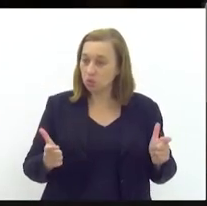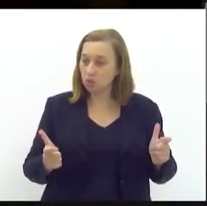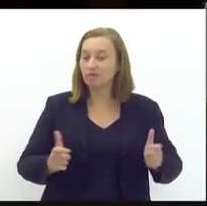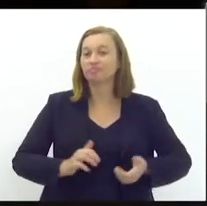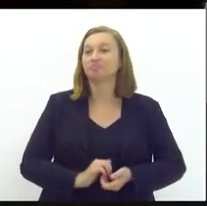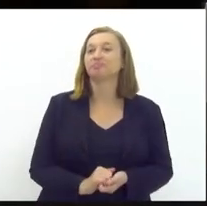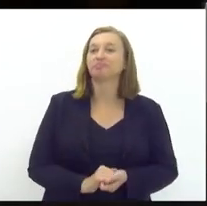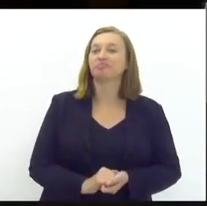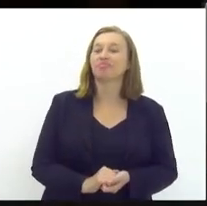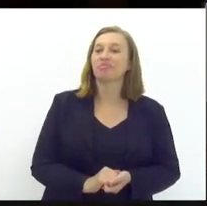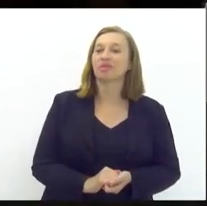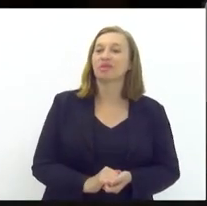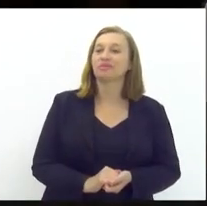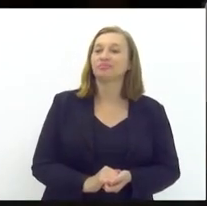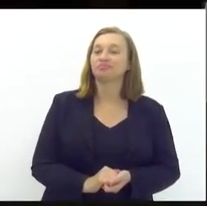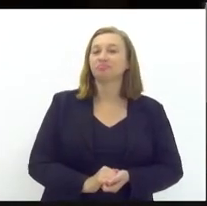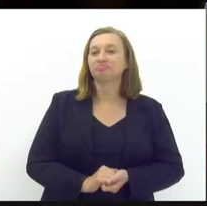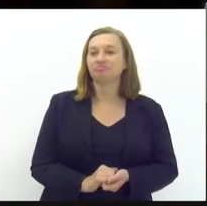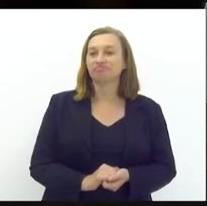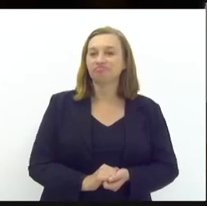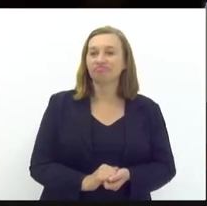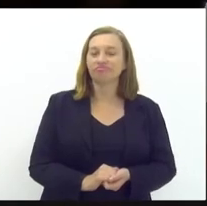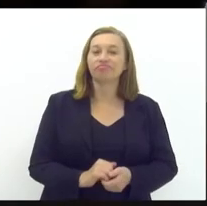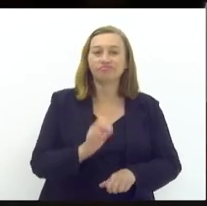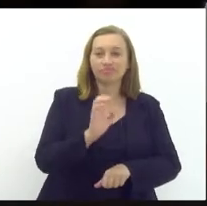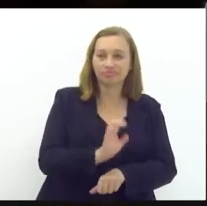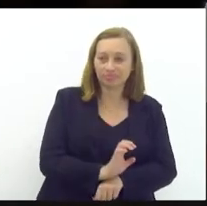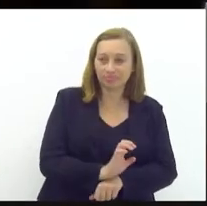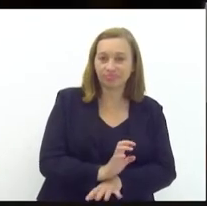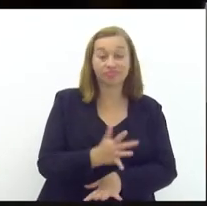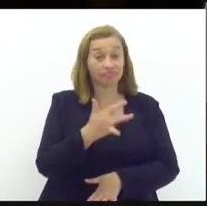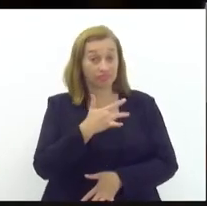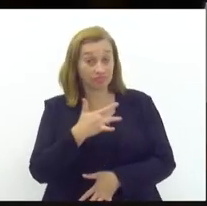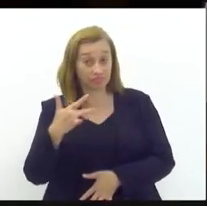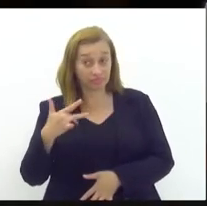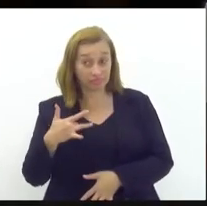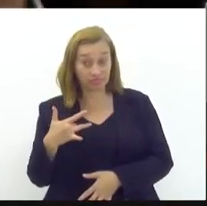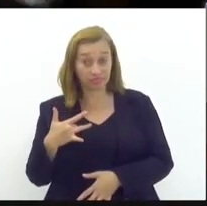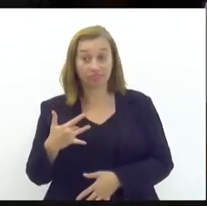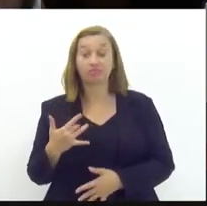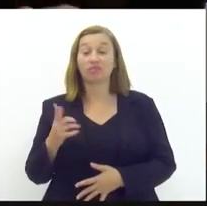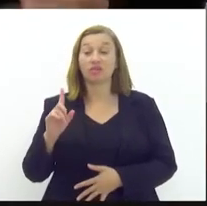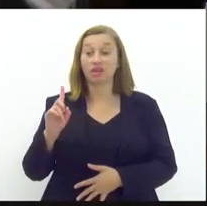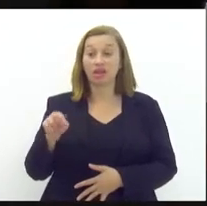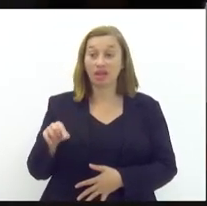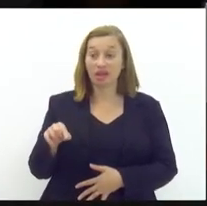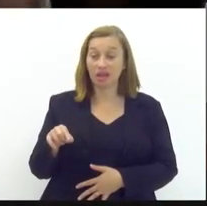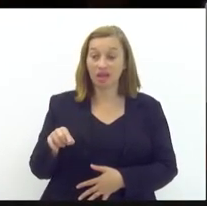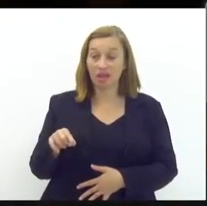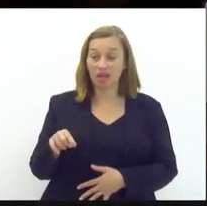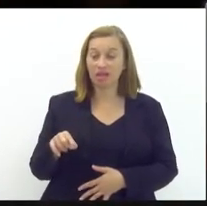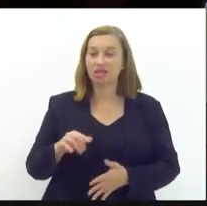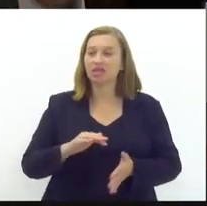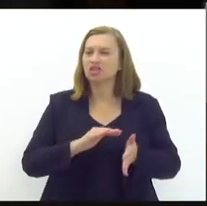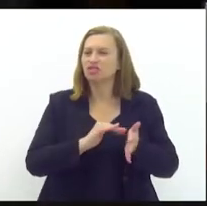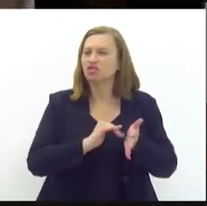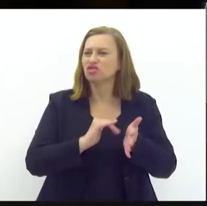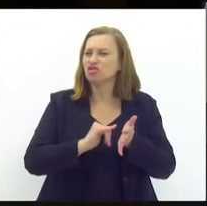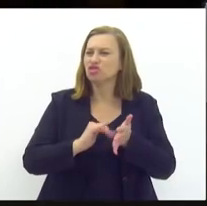facilitando o consumo de rico estado de bem-estar social que estudei posteriormente é desmecadorizar